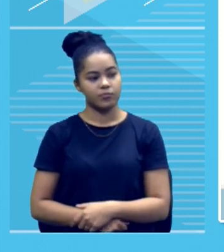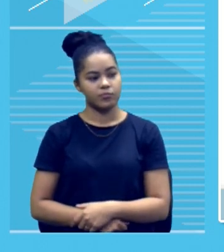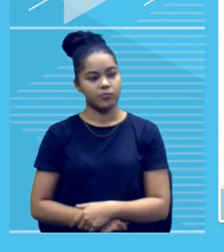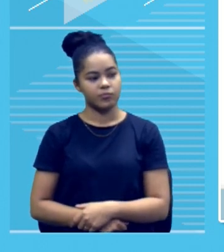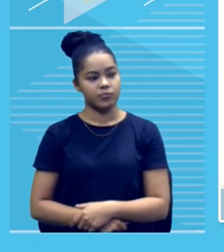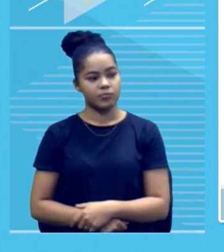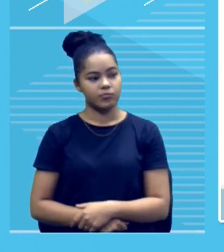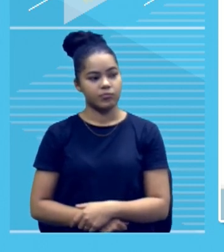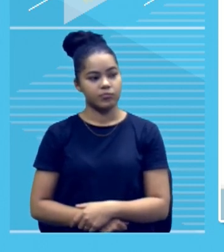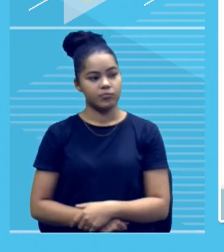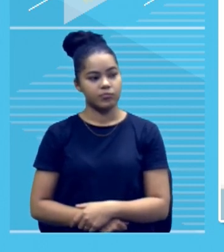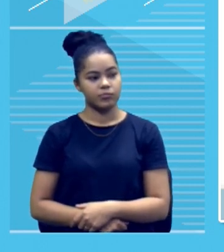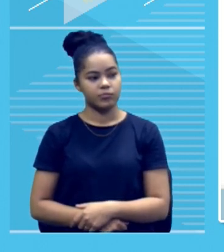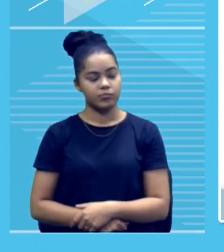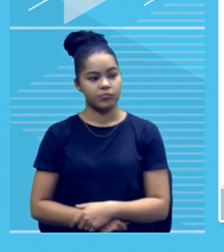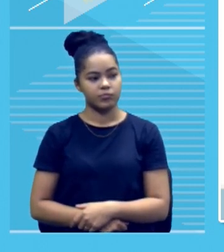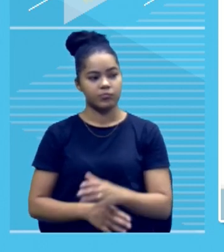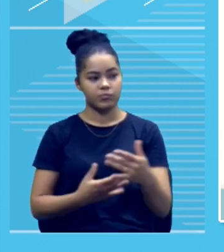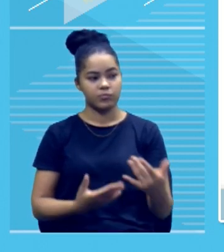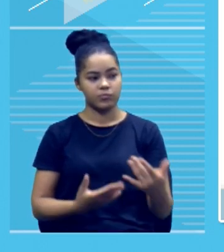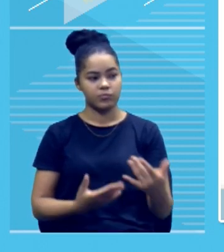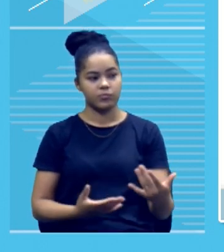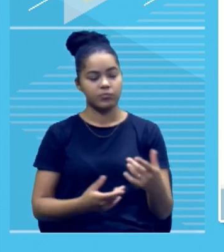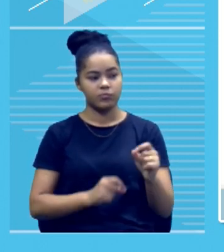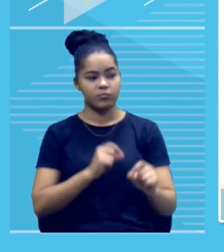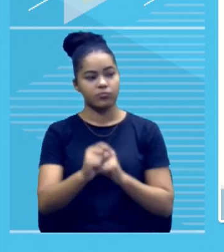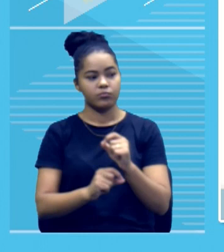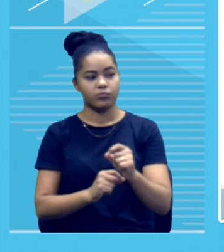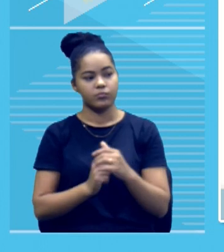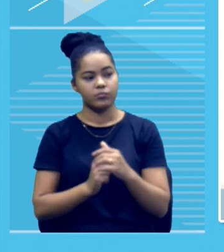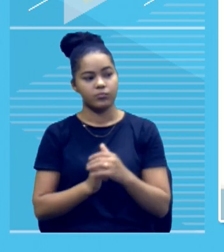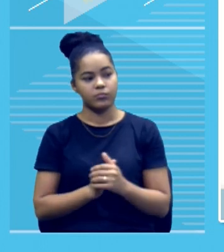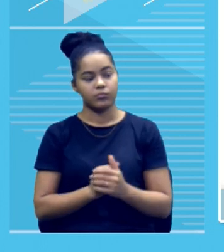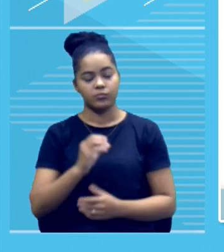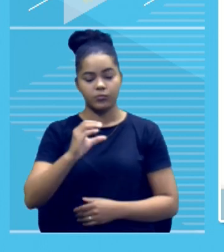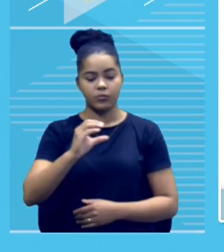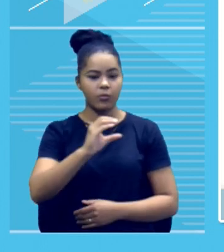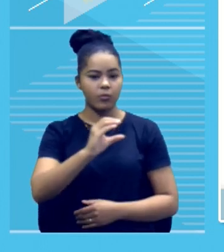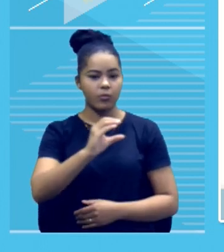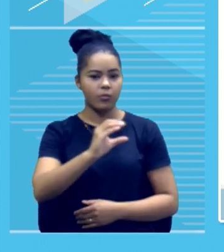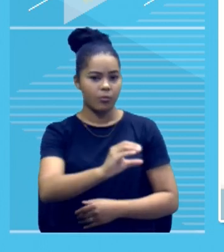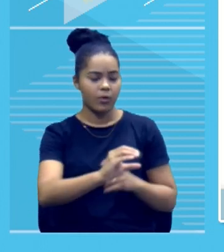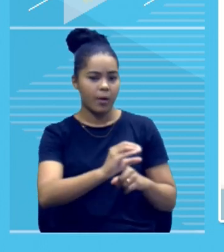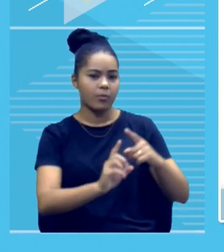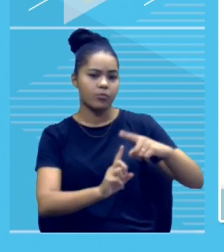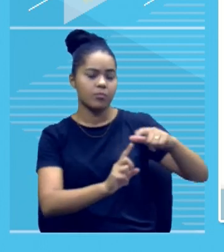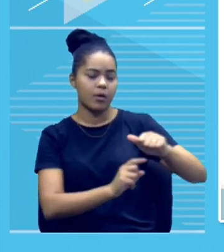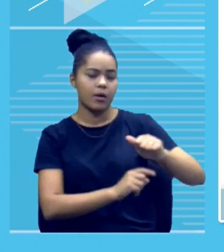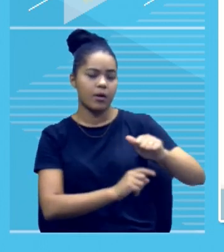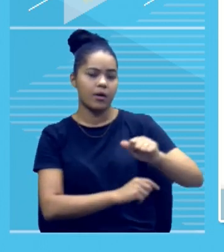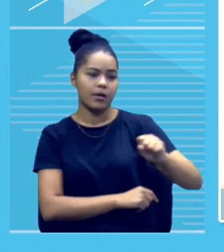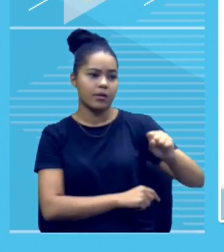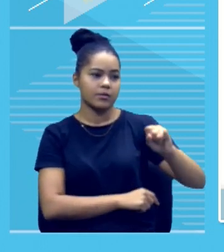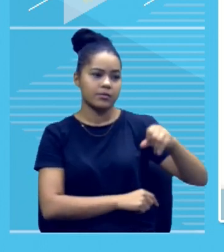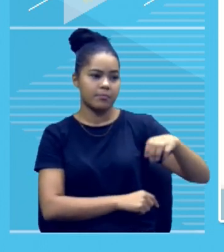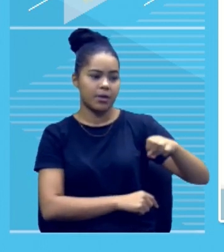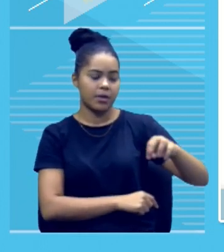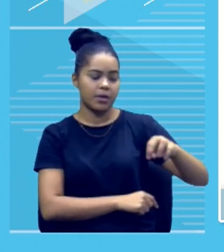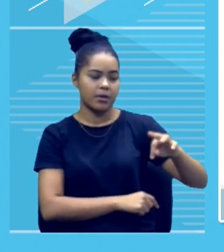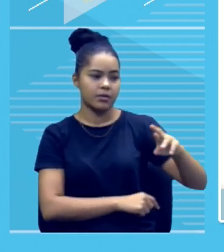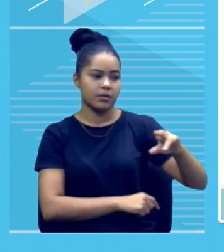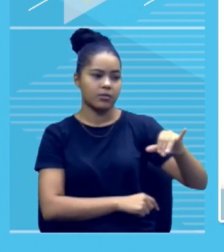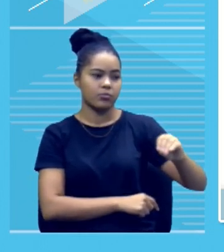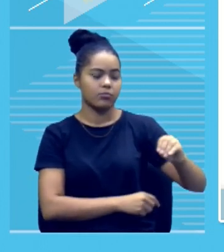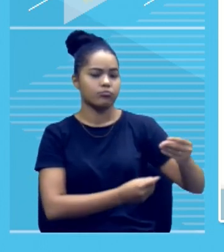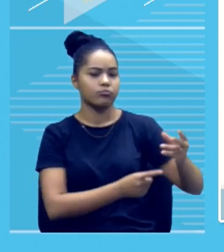né? Ó. É como se fosse assim, pessoal. O carbono assimétrico, tá? Poderia ser representado aqui, ó, carbono